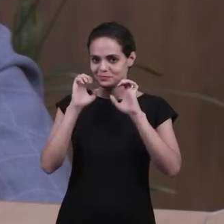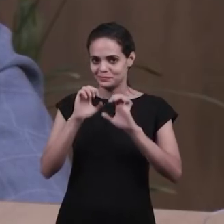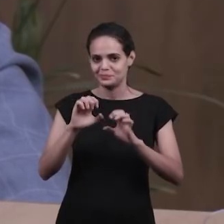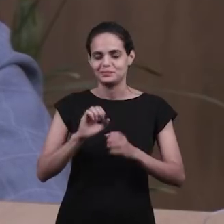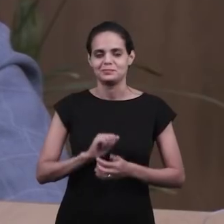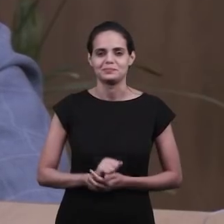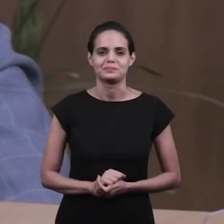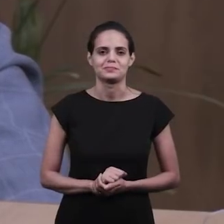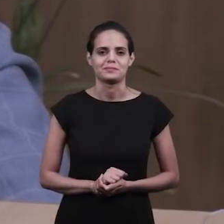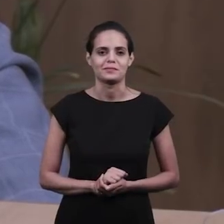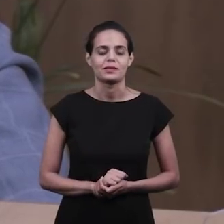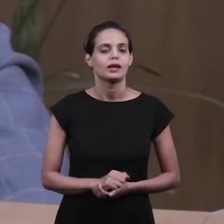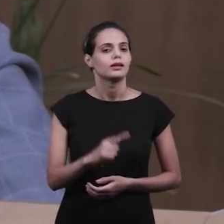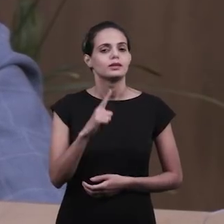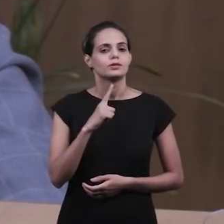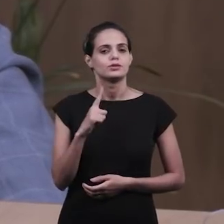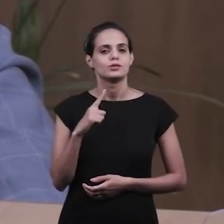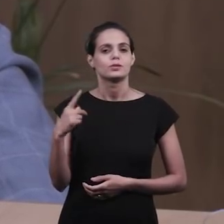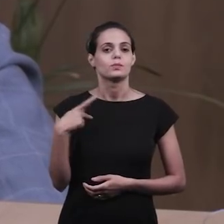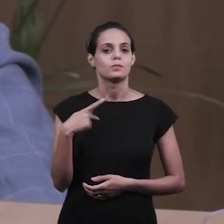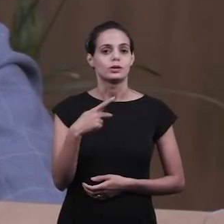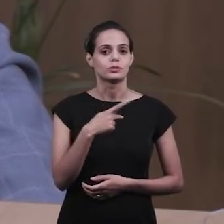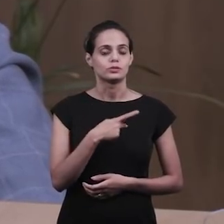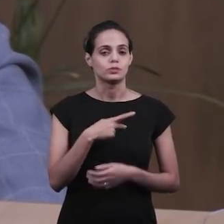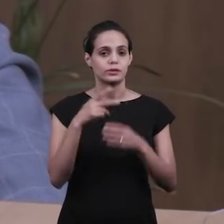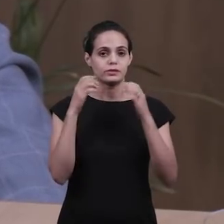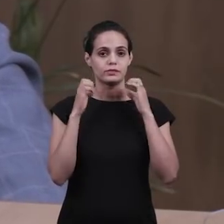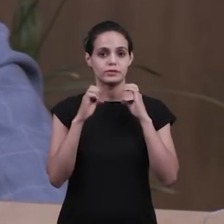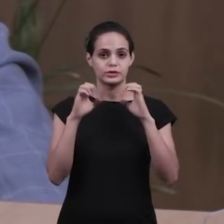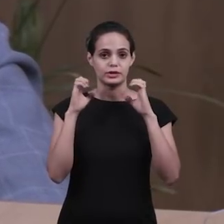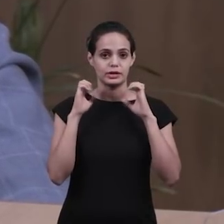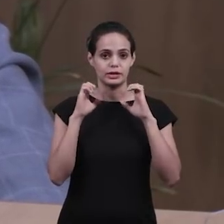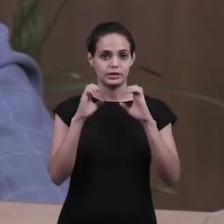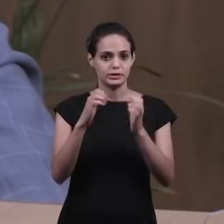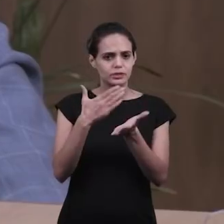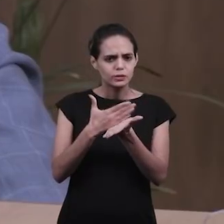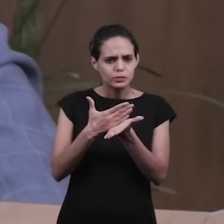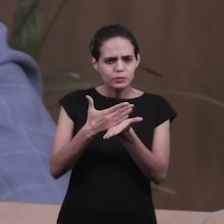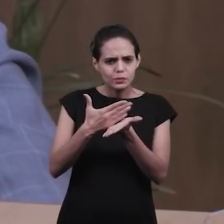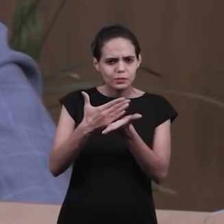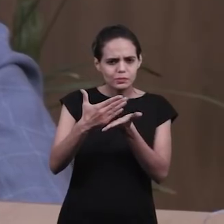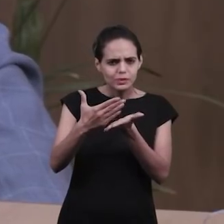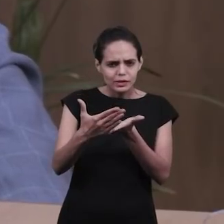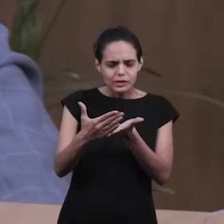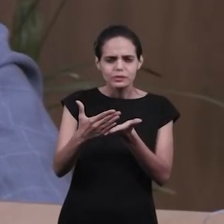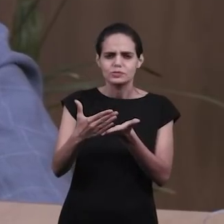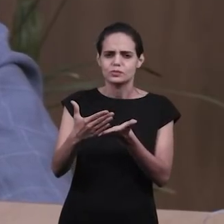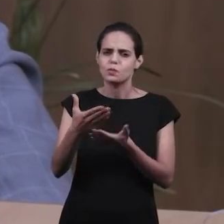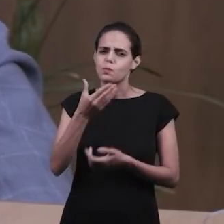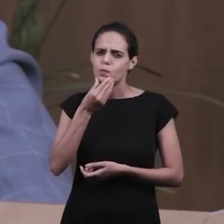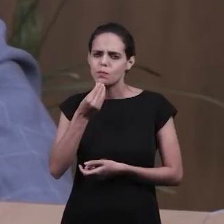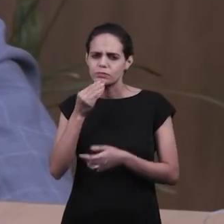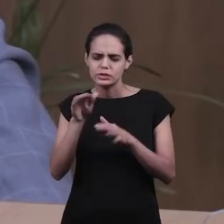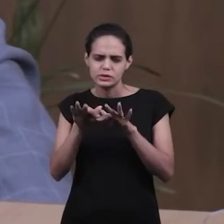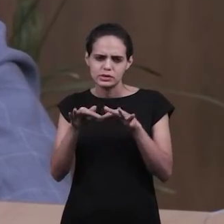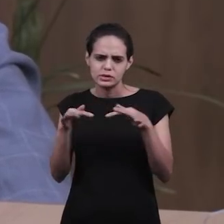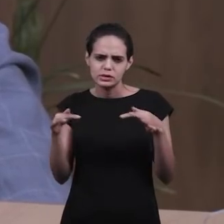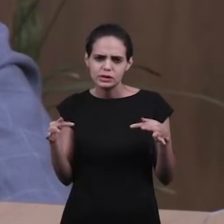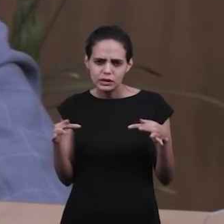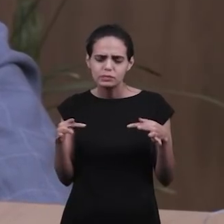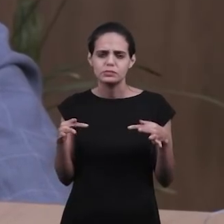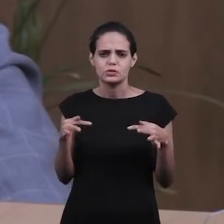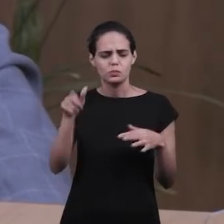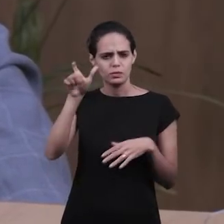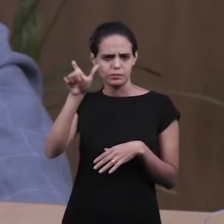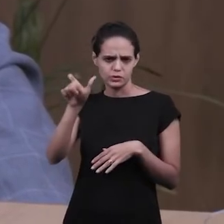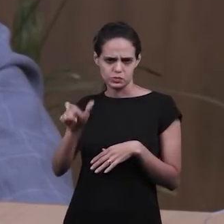Nós tínhamos um evangelista, um pastor evangelista no início e tal. Ele era um homem muito simples, mas era um homem muito bem de vida, mas era